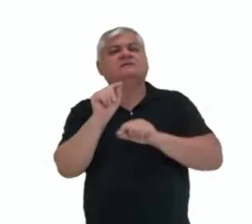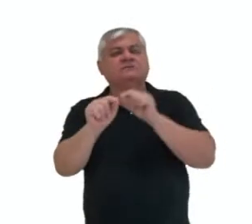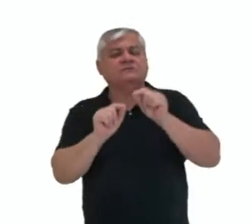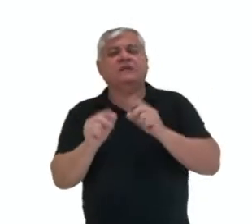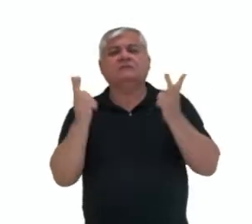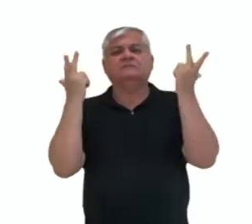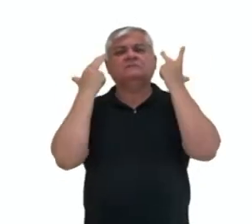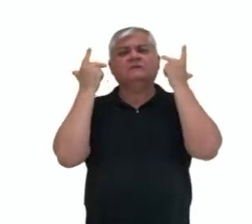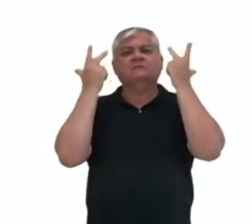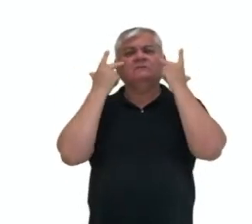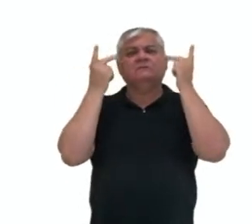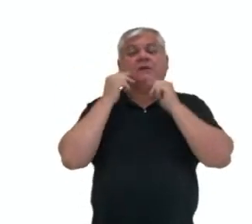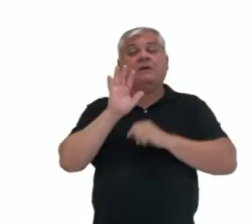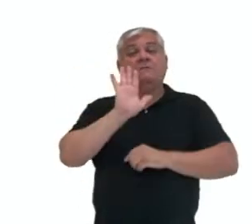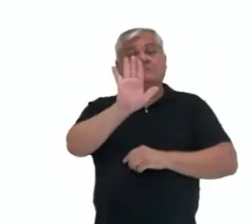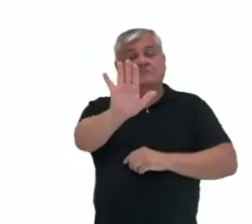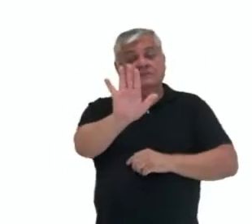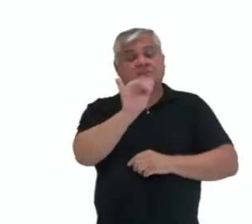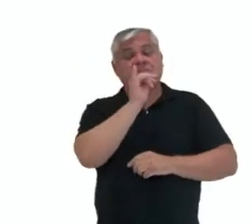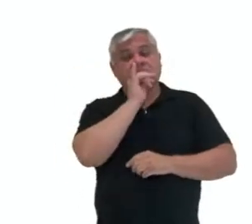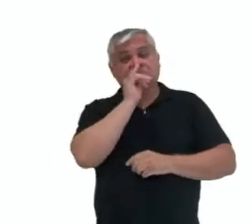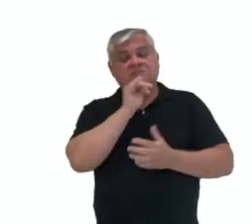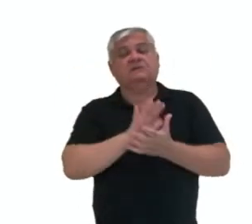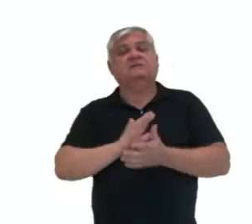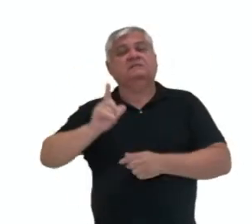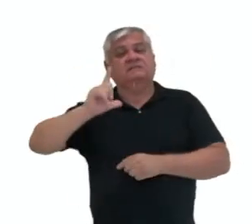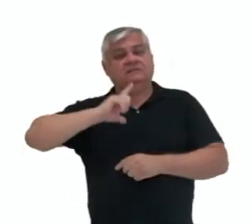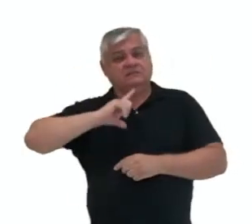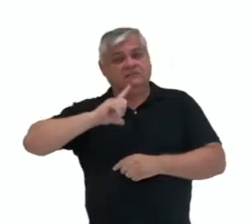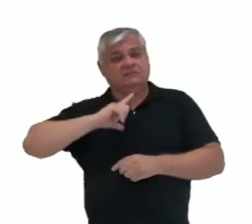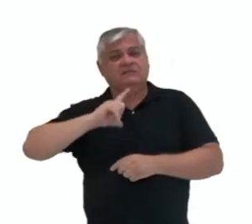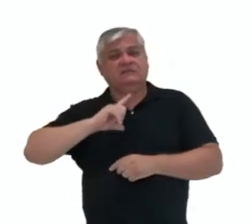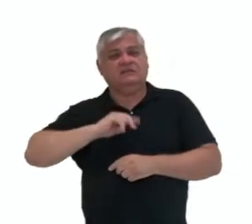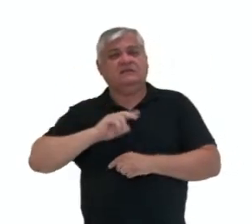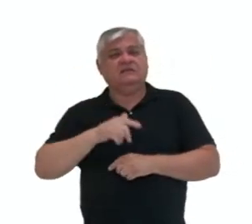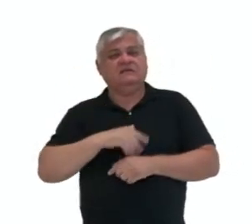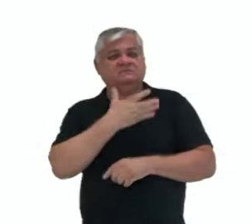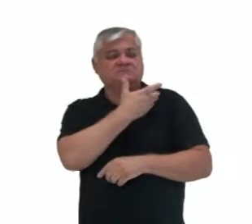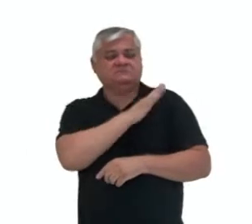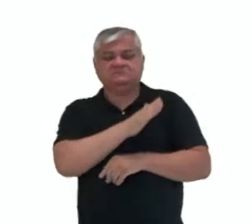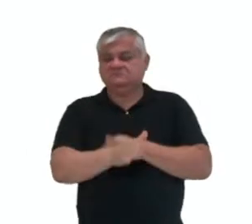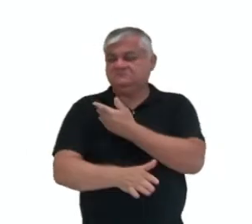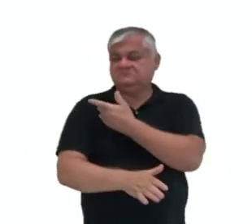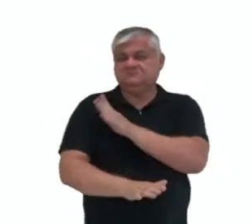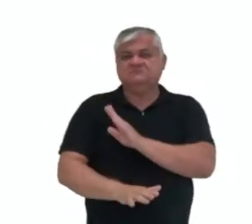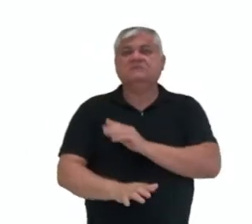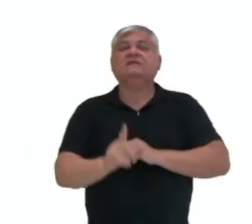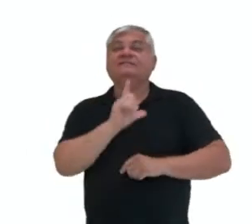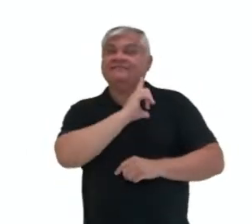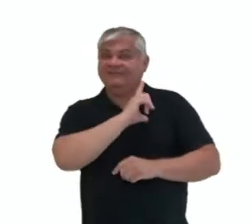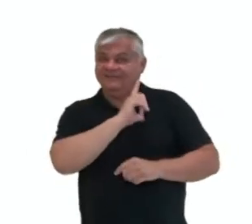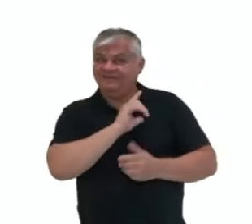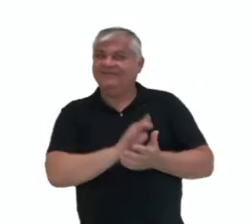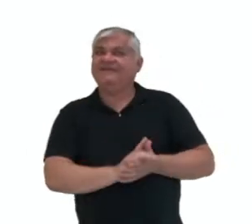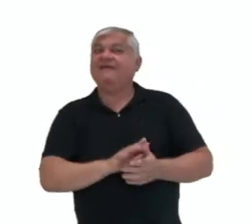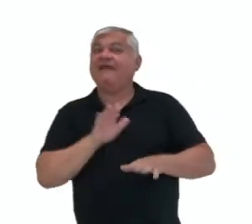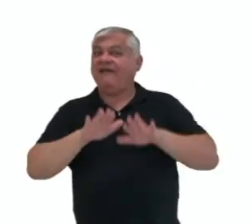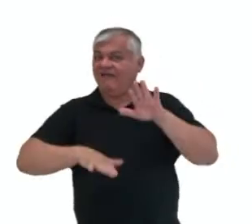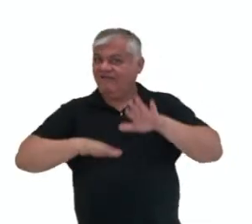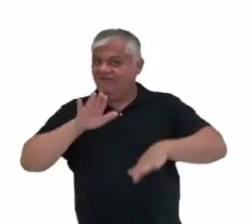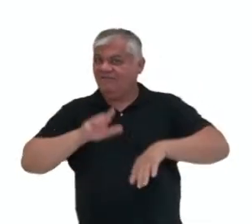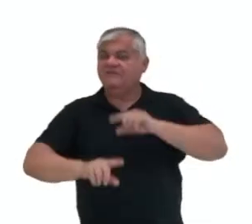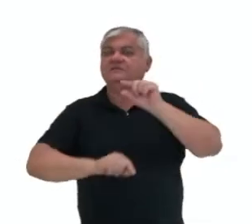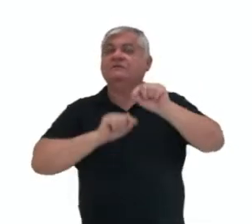naturais, mas apesar disso, há muita indiferença. E estas indiferenças, e muitas vezes